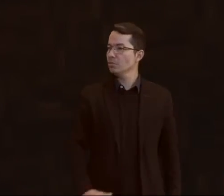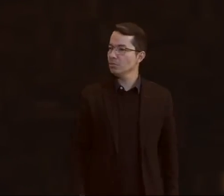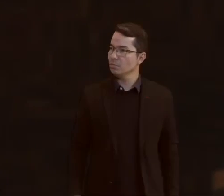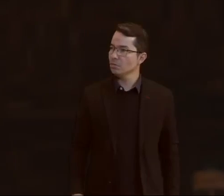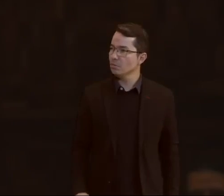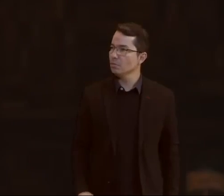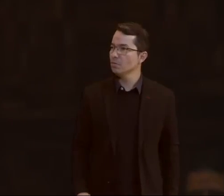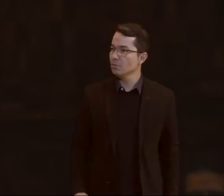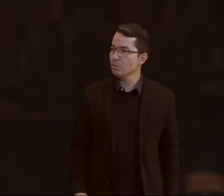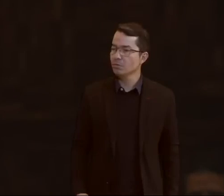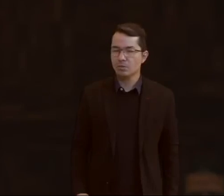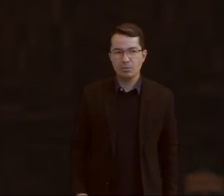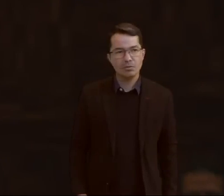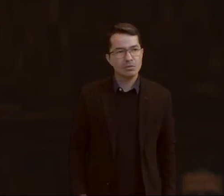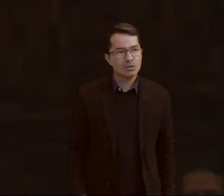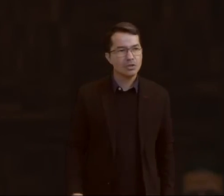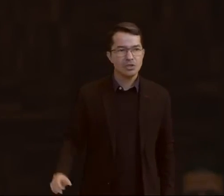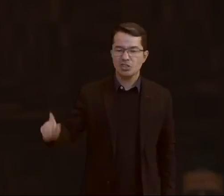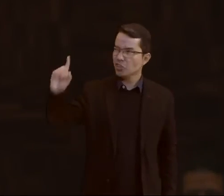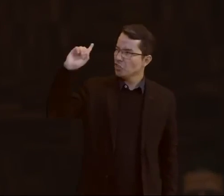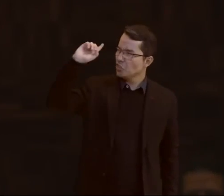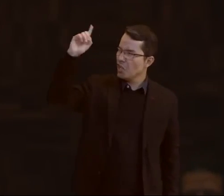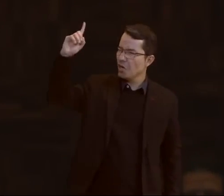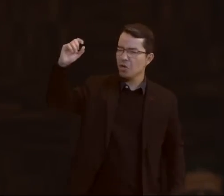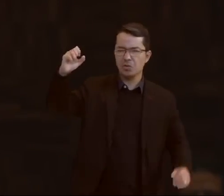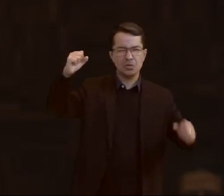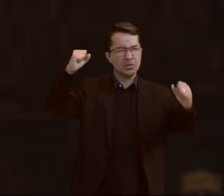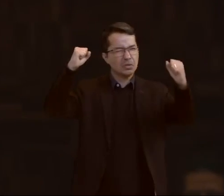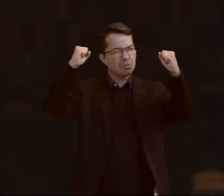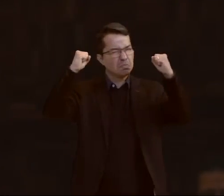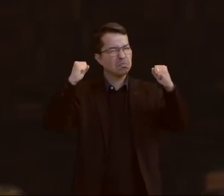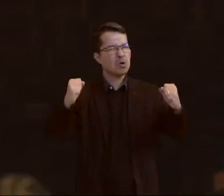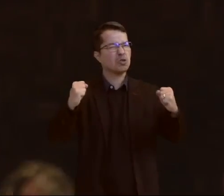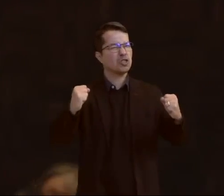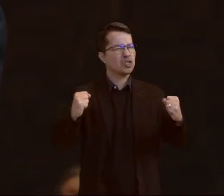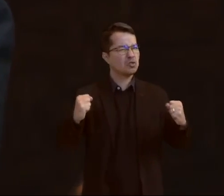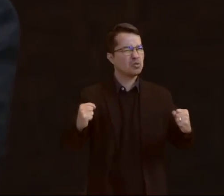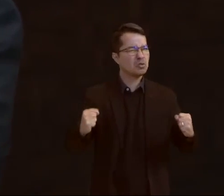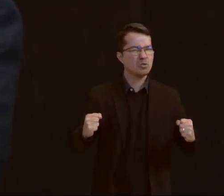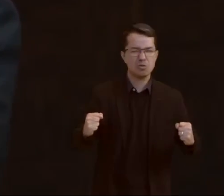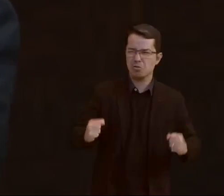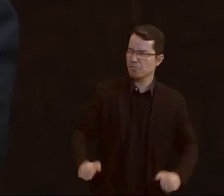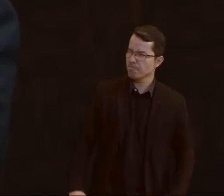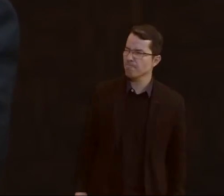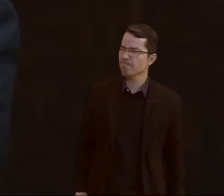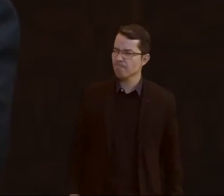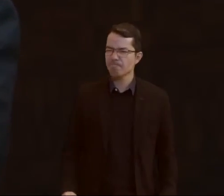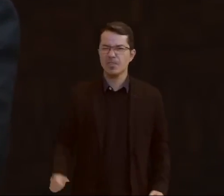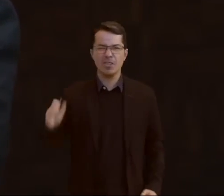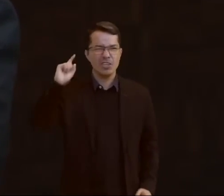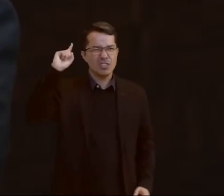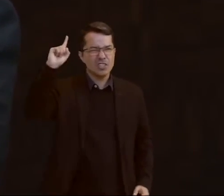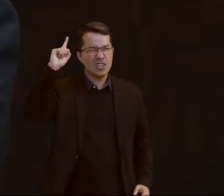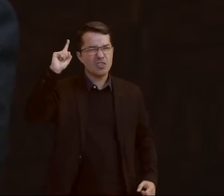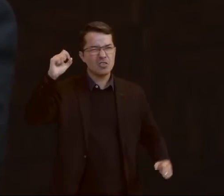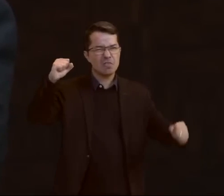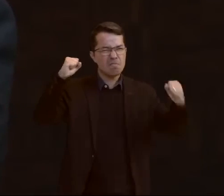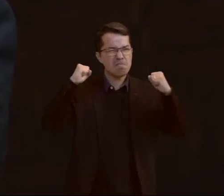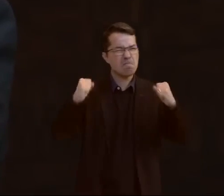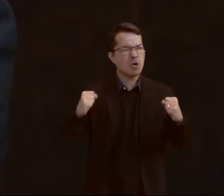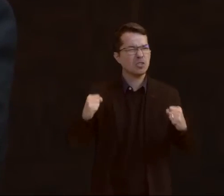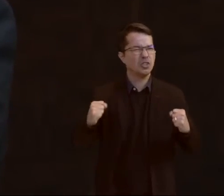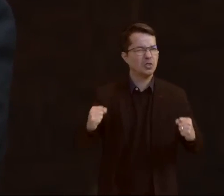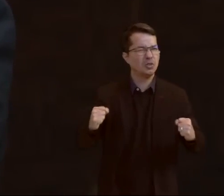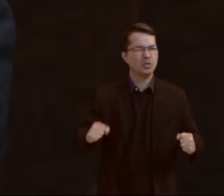acontece. Porque o Deus Todo-Poderoso é capaz de andar com os improváveis. Não é